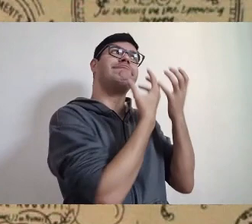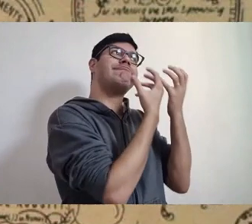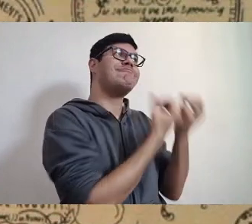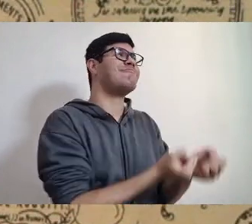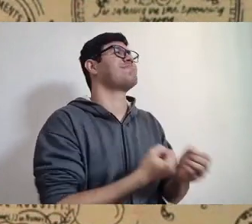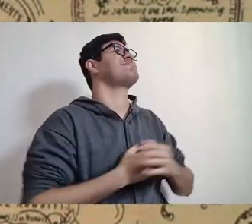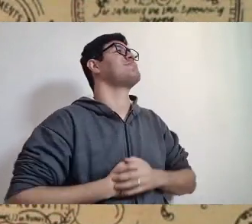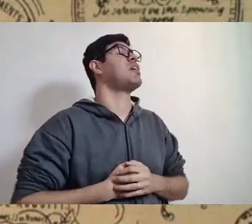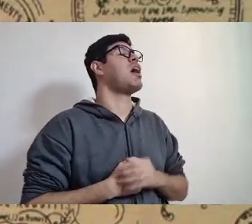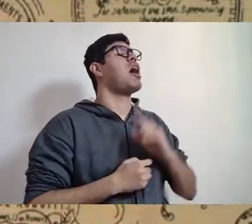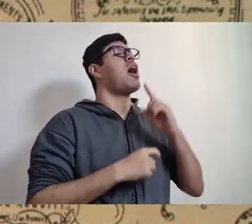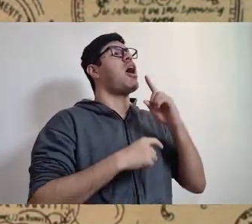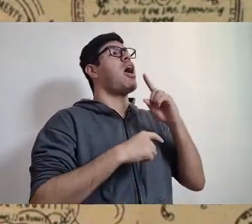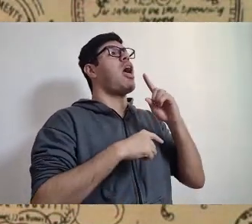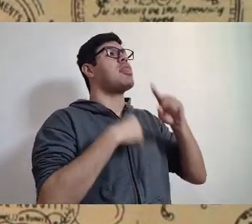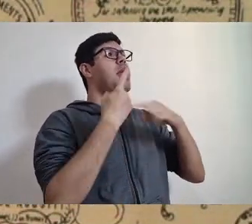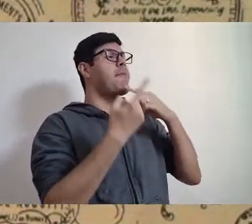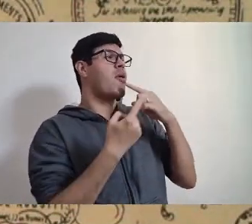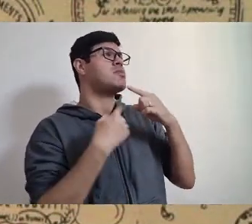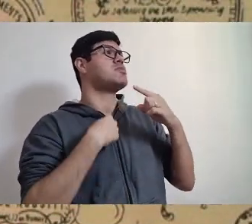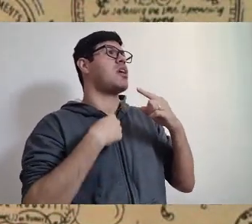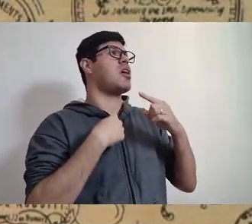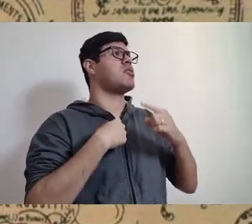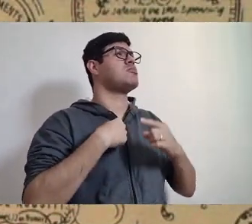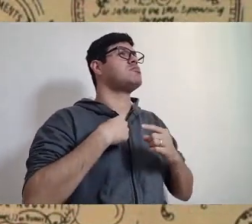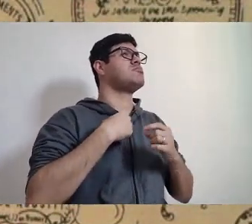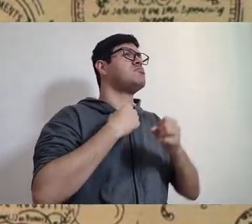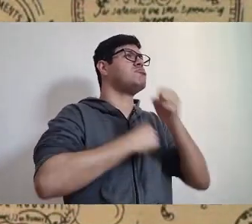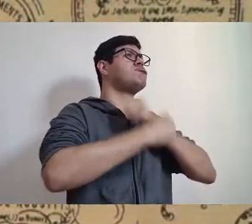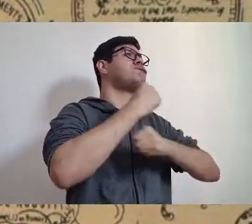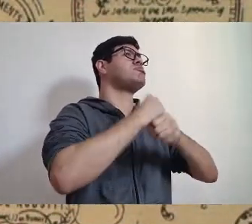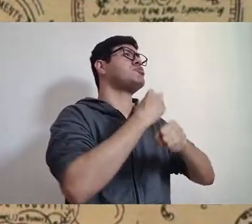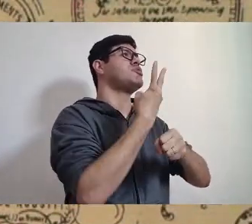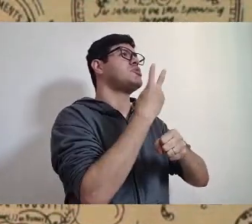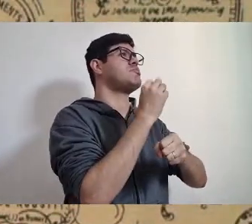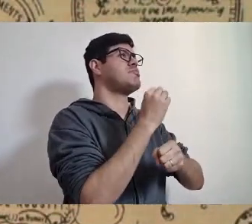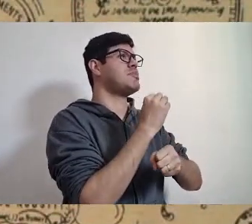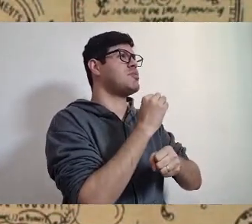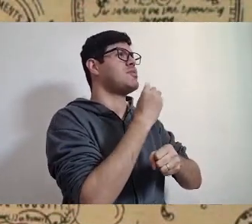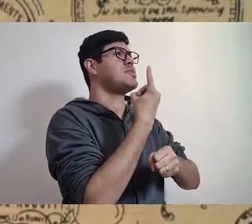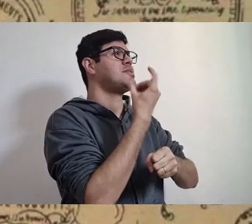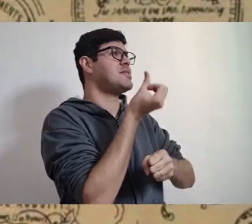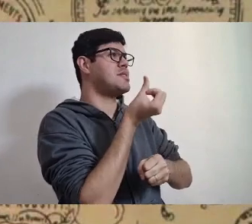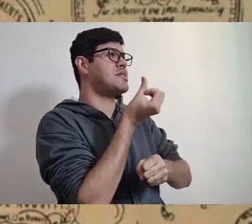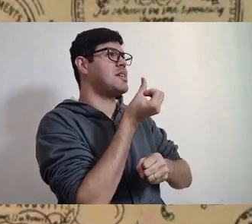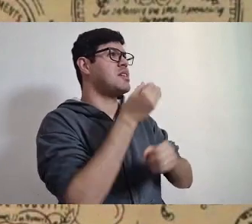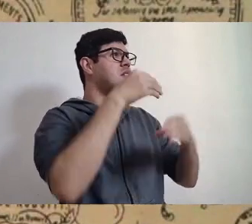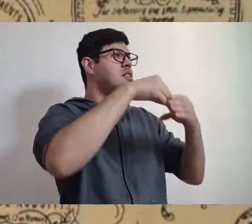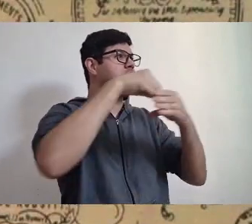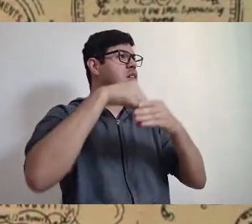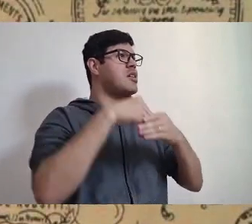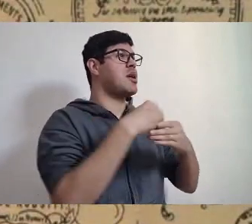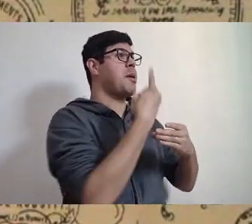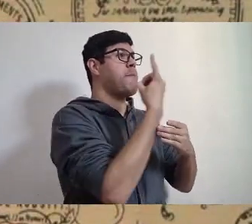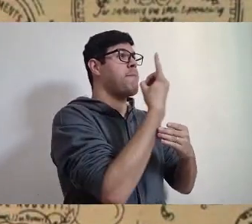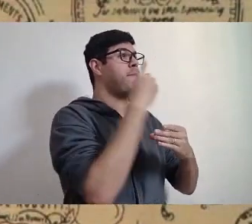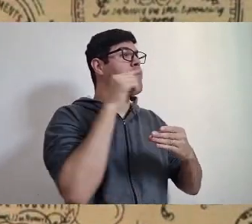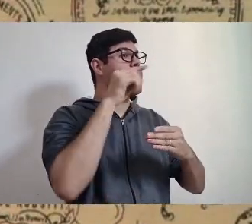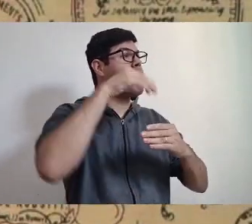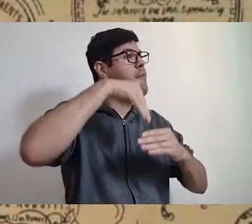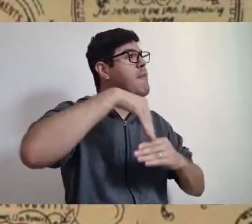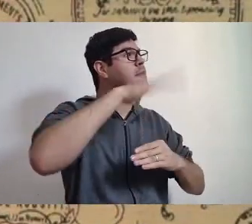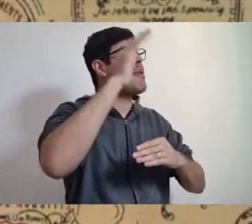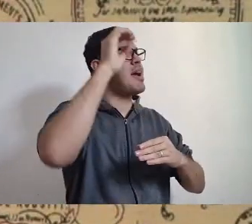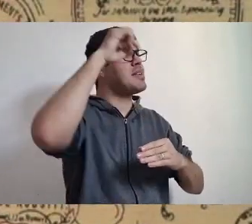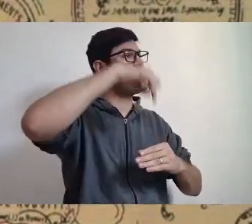aí, nessa candidatura em 2016, Gil, eu tive 1.172 votos. Eu fui a 10ª candidata mais votada